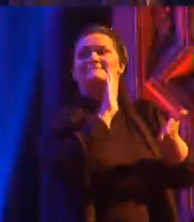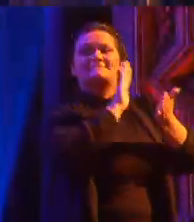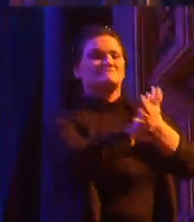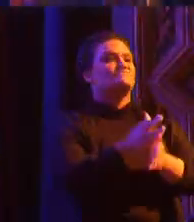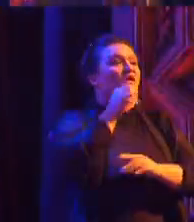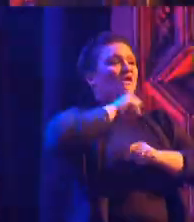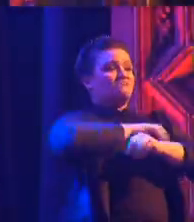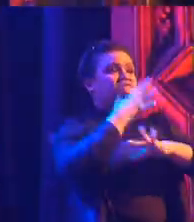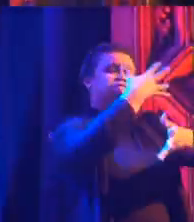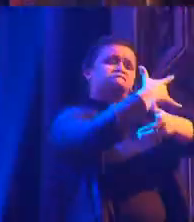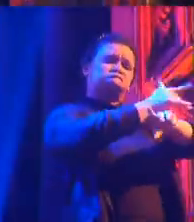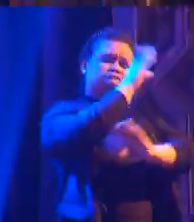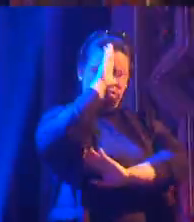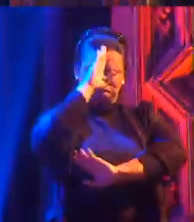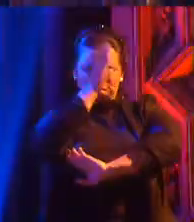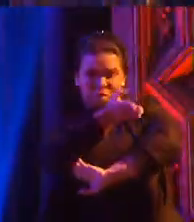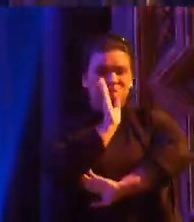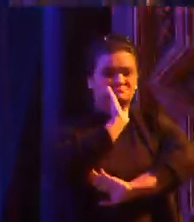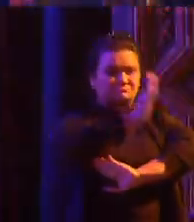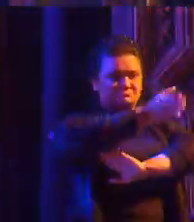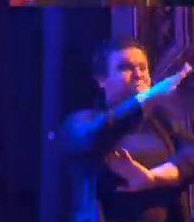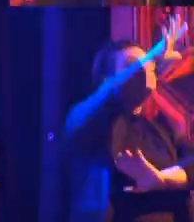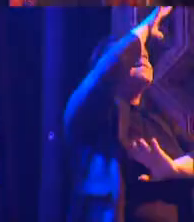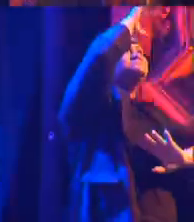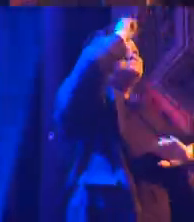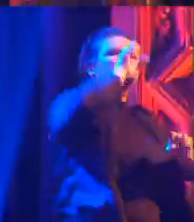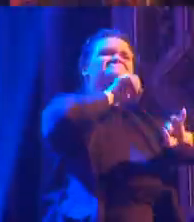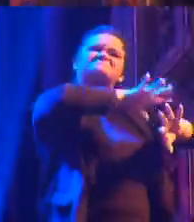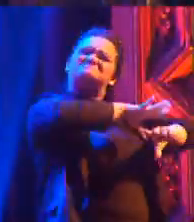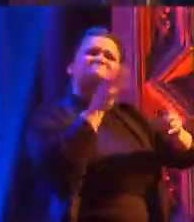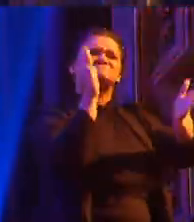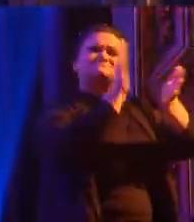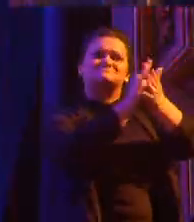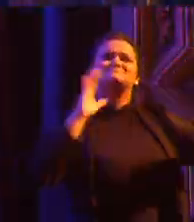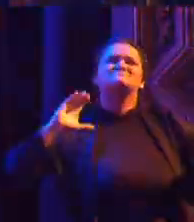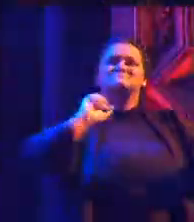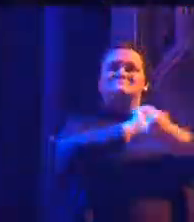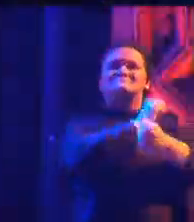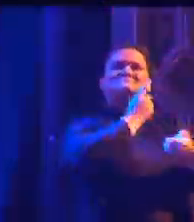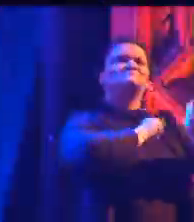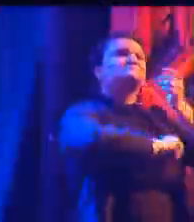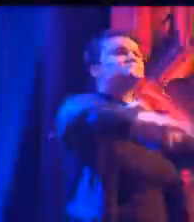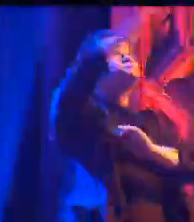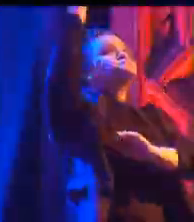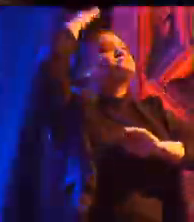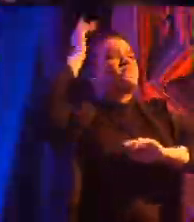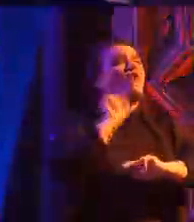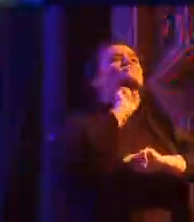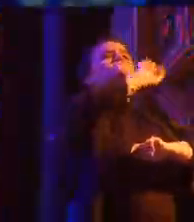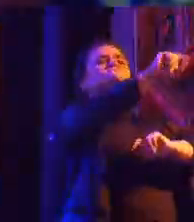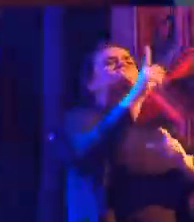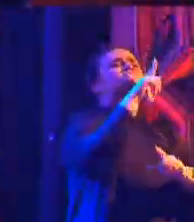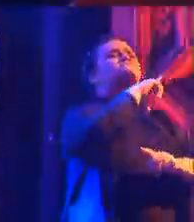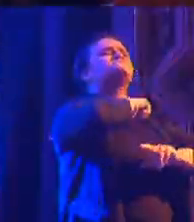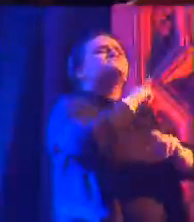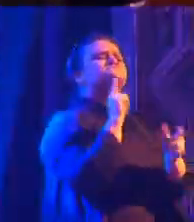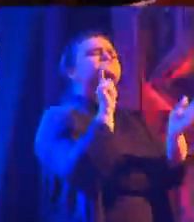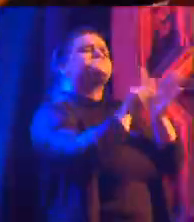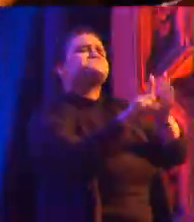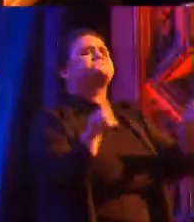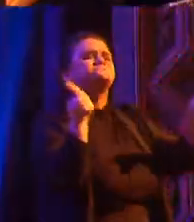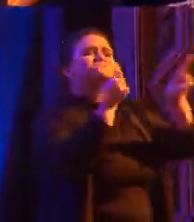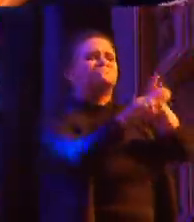estilo siderúrgica, diretamente do Prêmio Amazônia de Música, homenageando a Papa de Belém. O que é que tem, o que é que tem, o que é que tem também? Deixa